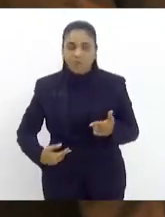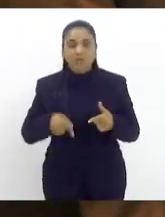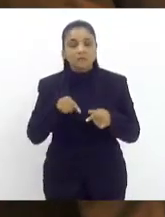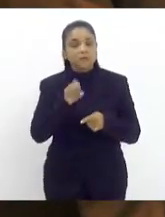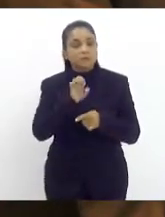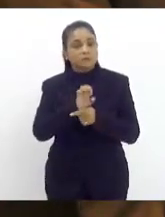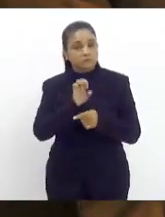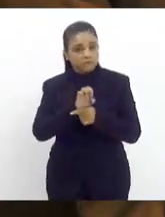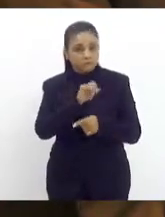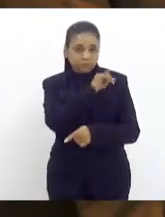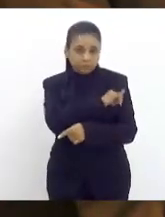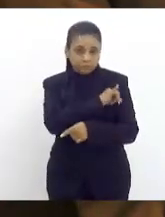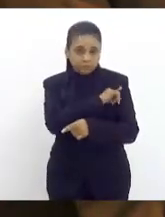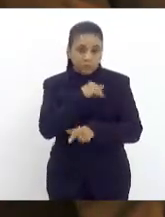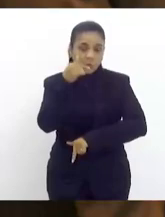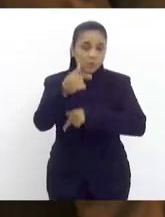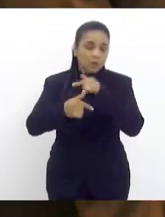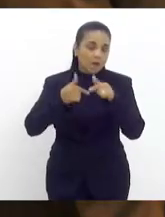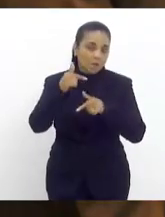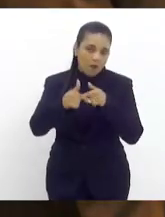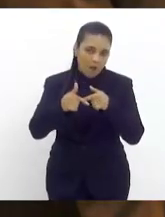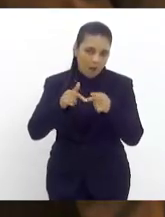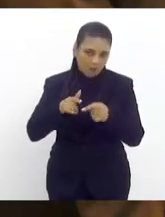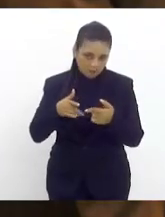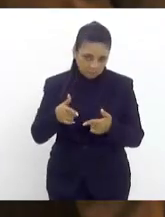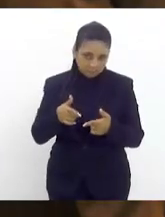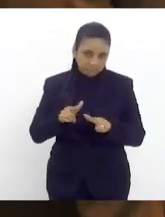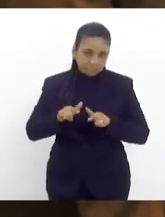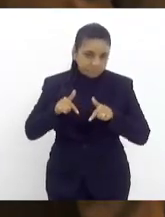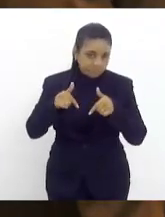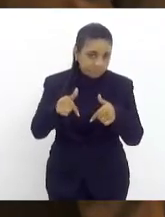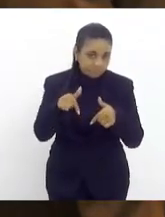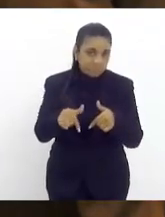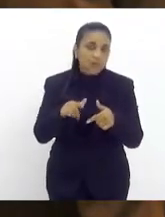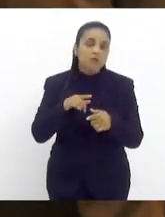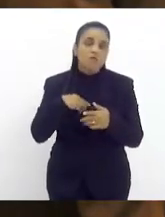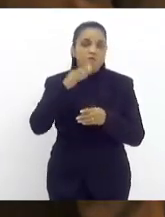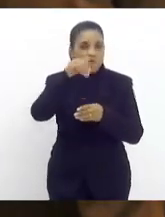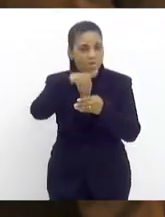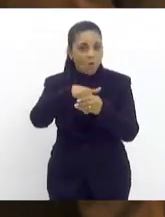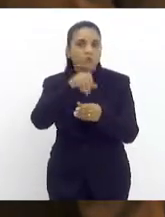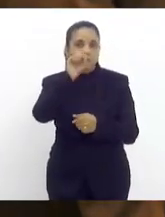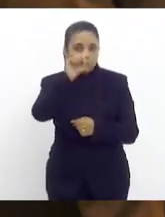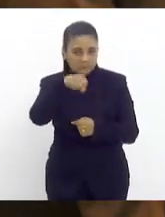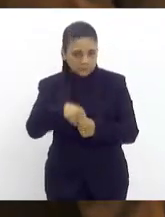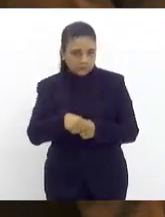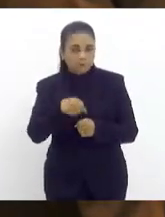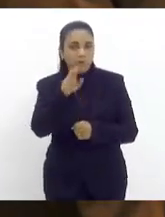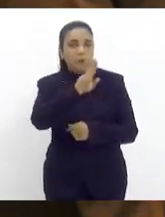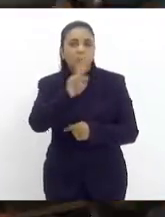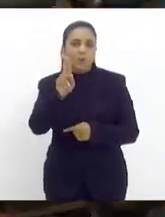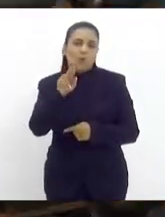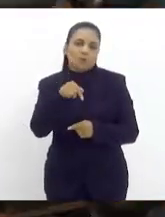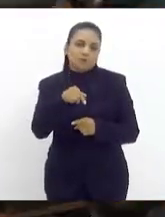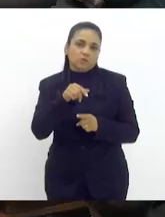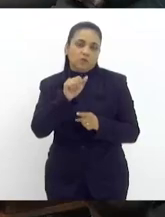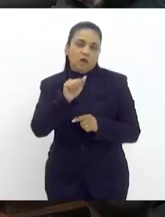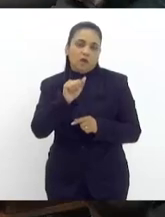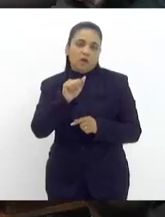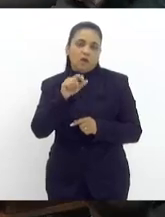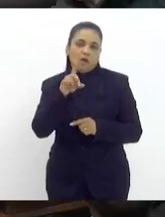Janeiro. Nesse sentido, nós votamos sim para o nome do Adolfo Conde. Alguém está ouvindo o áudio